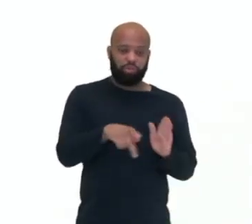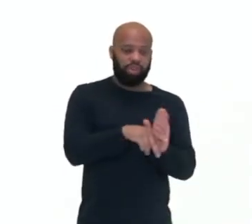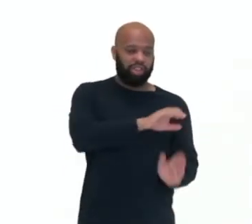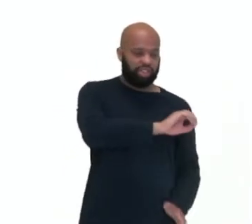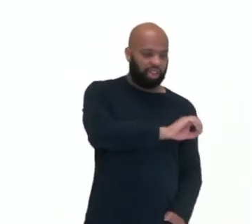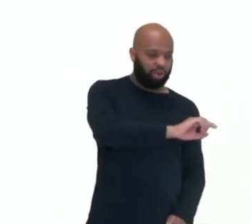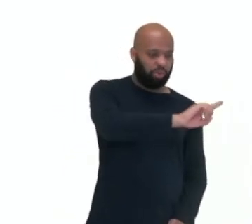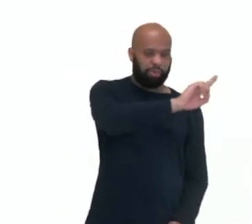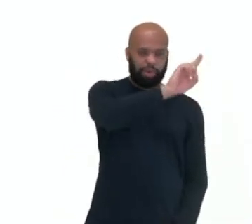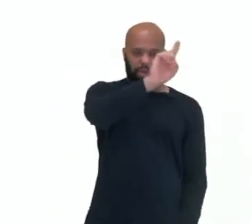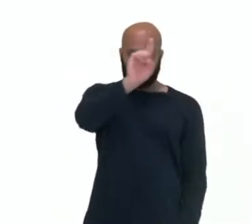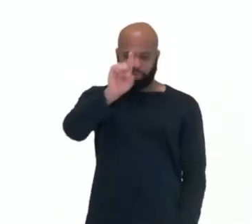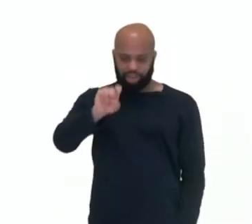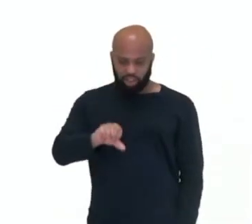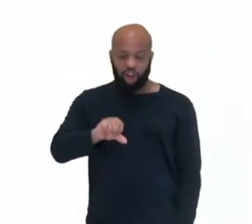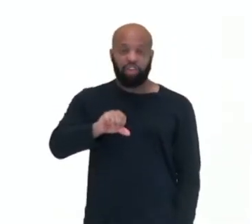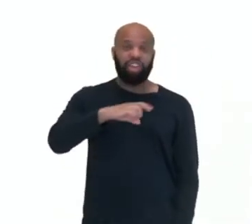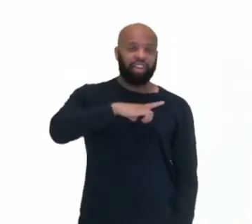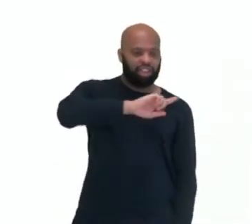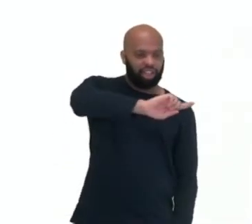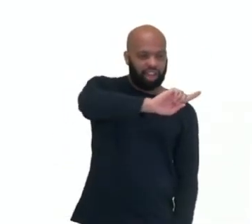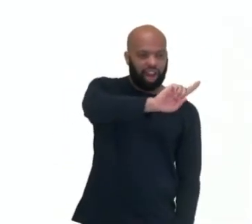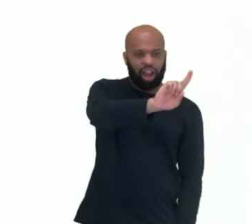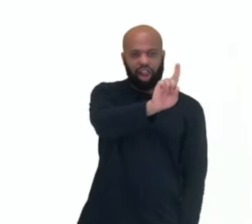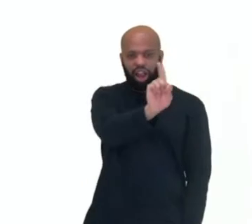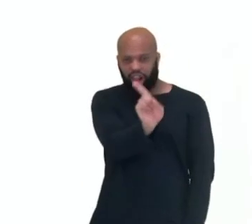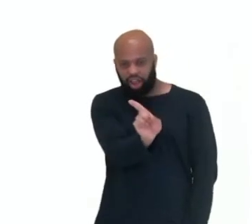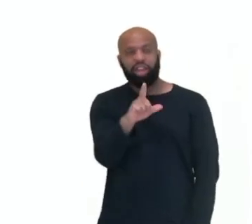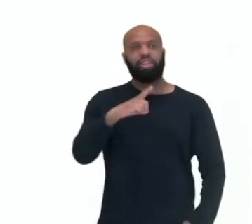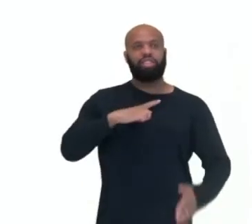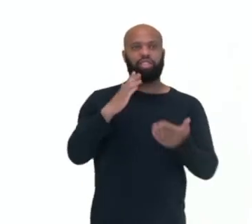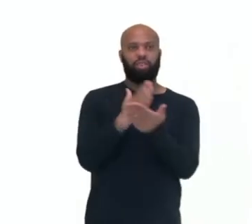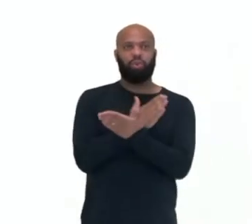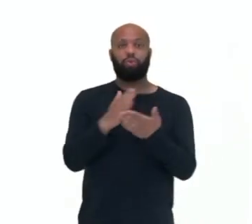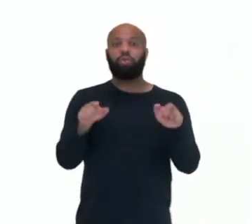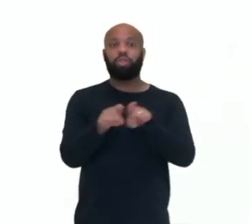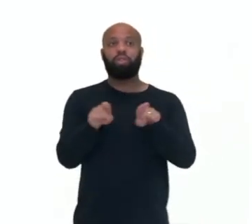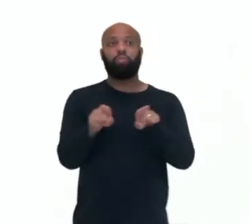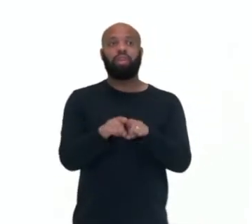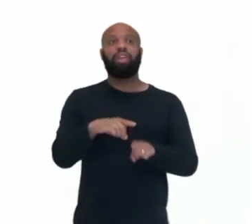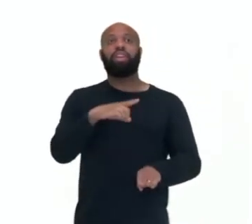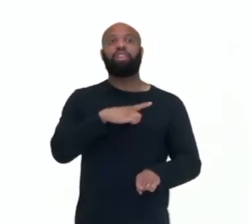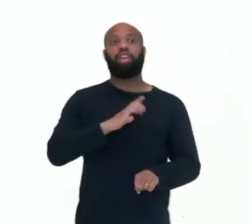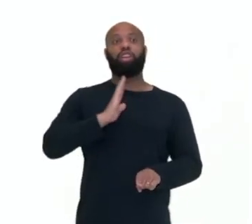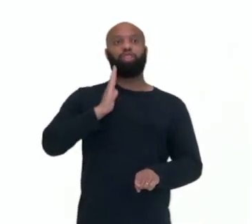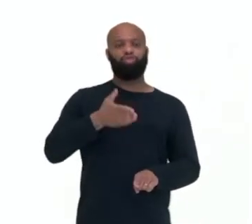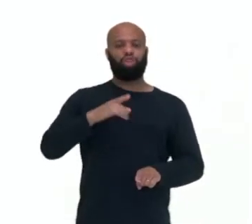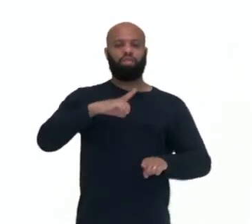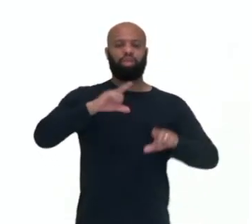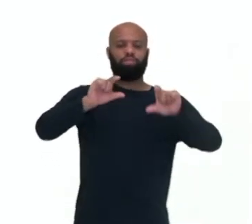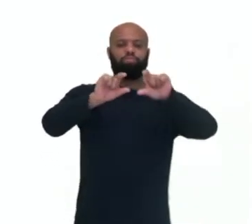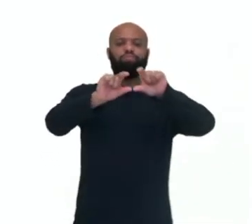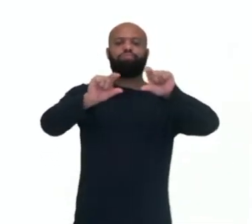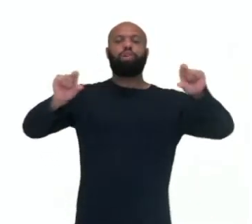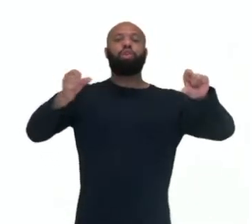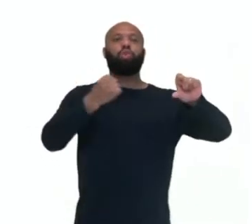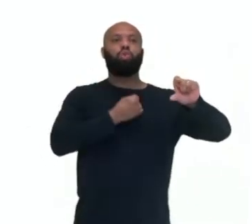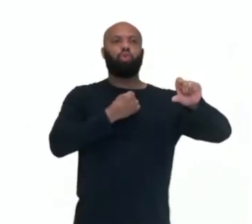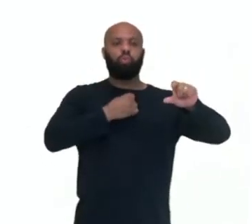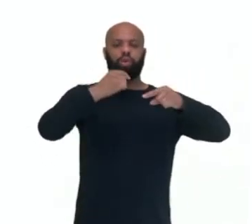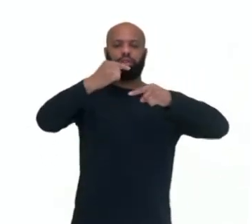até 9 com ponteirinhos. E alguns têm já um painel com números que